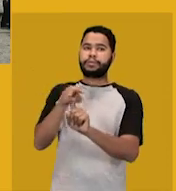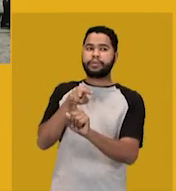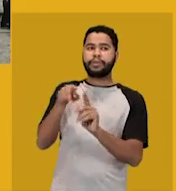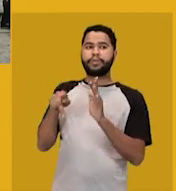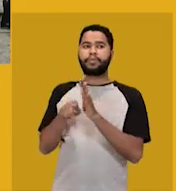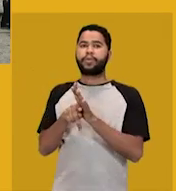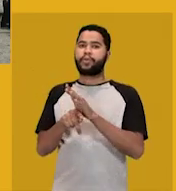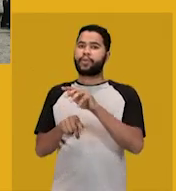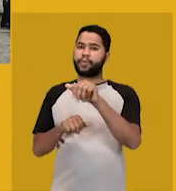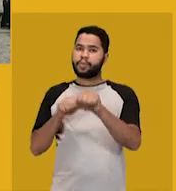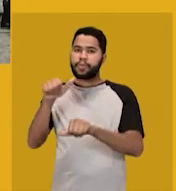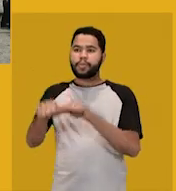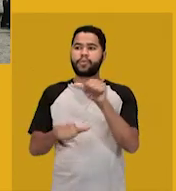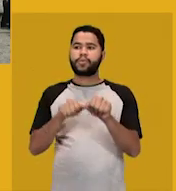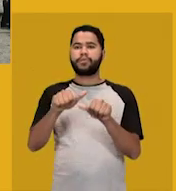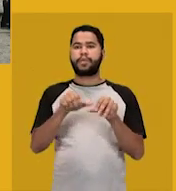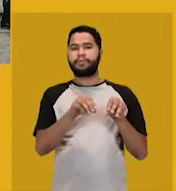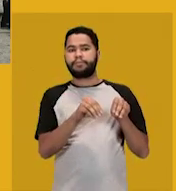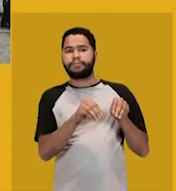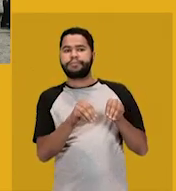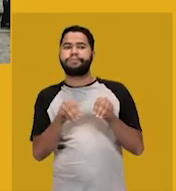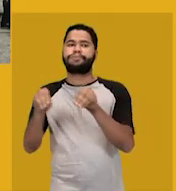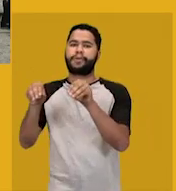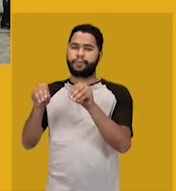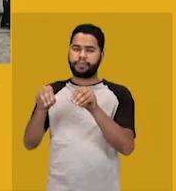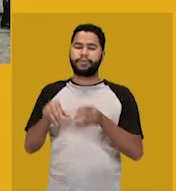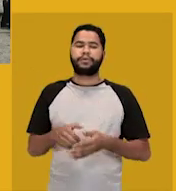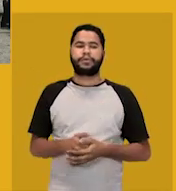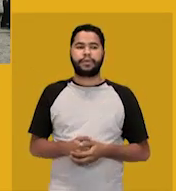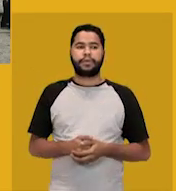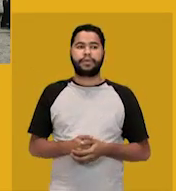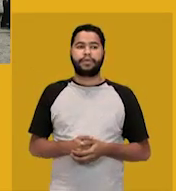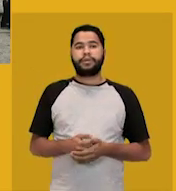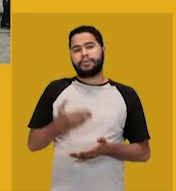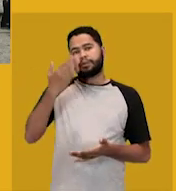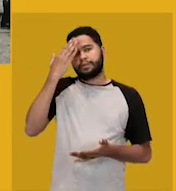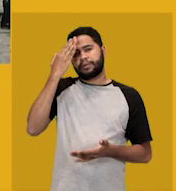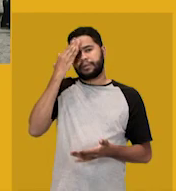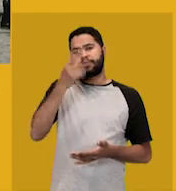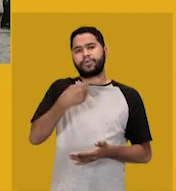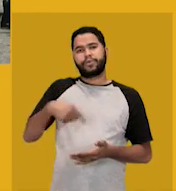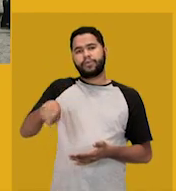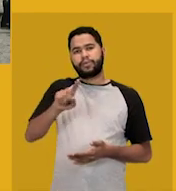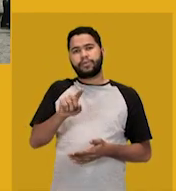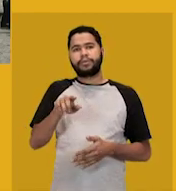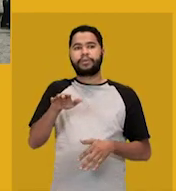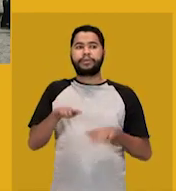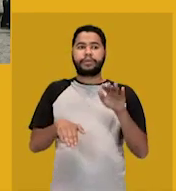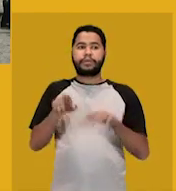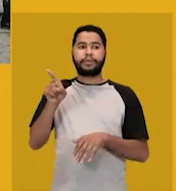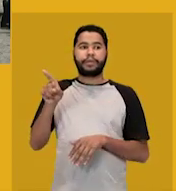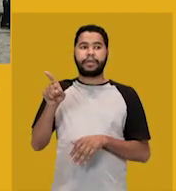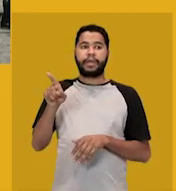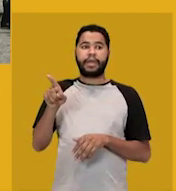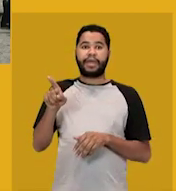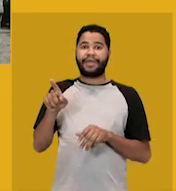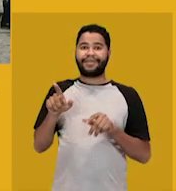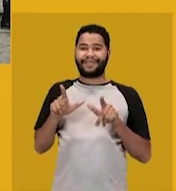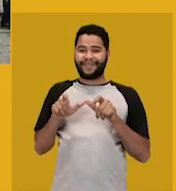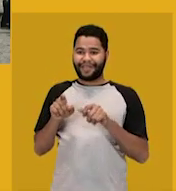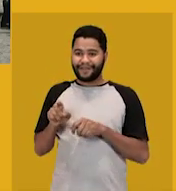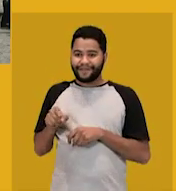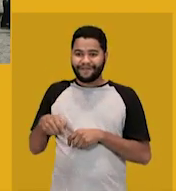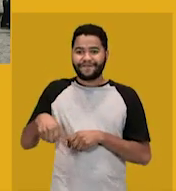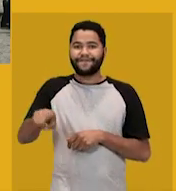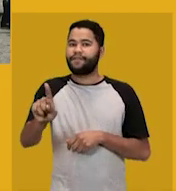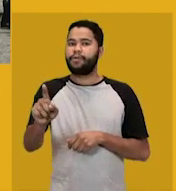uma mudança de localização, né? E como é sabido por todos, muitas vezes essa viagem não teve volta,